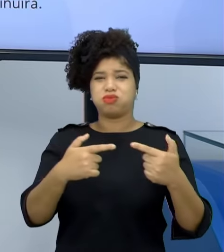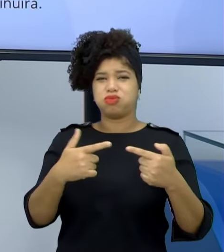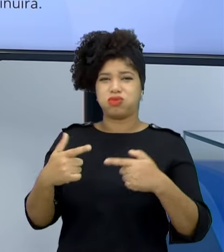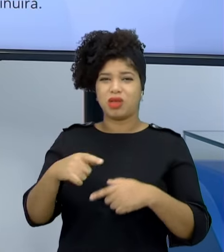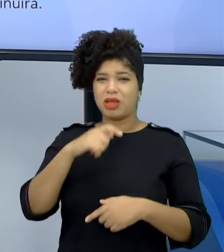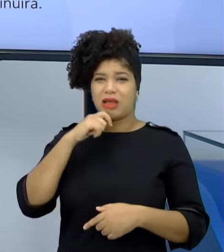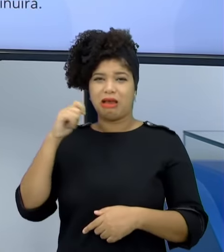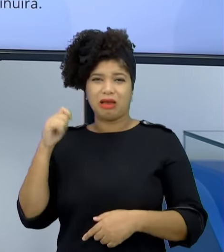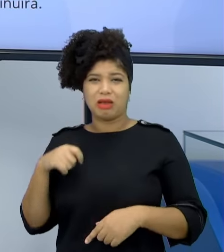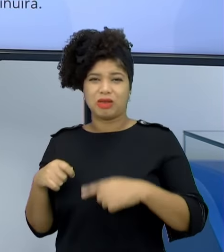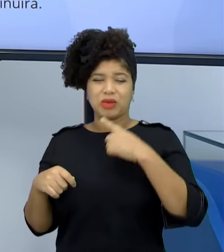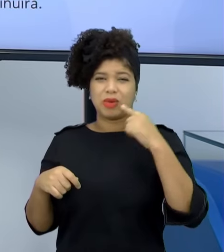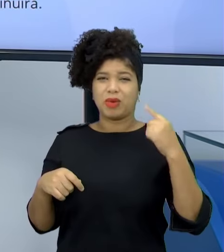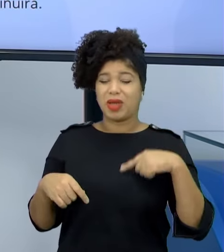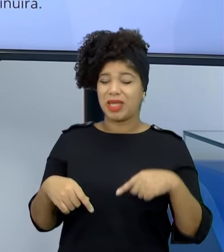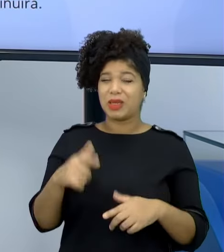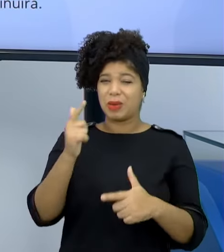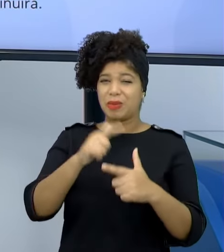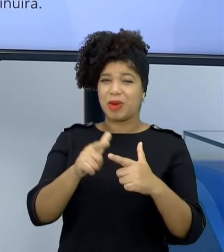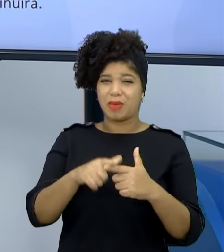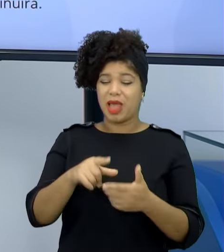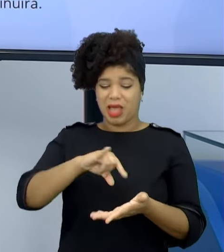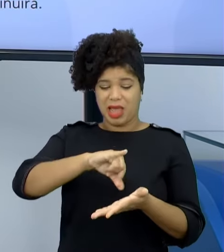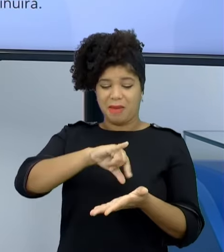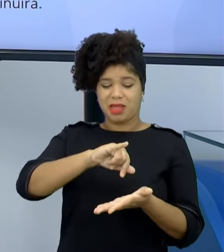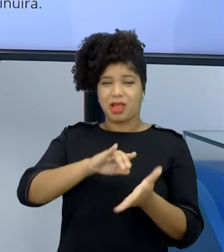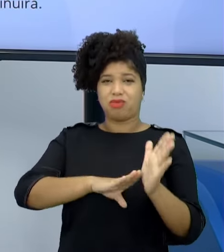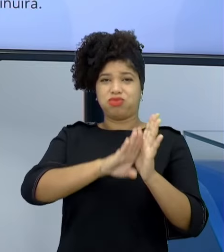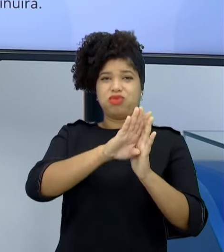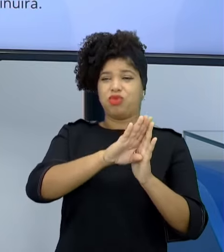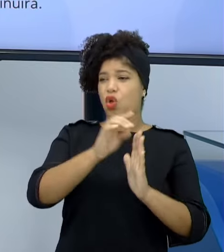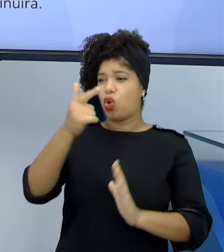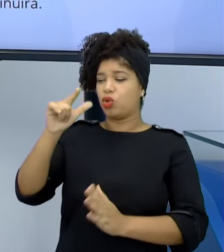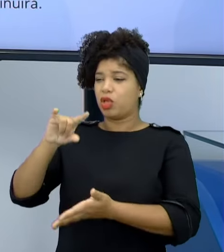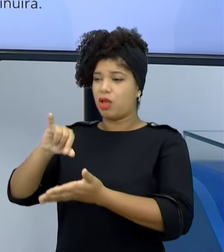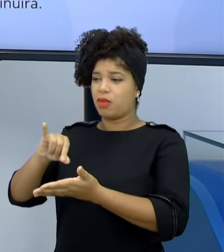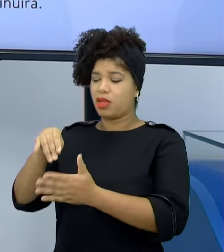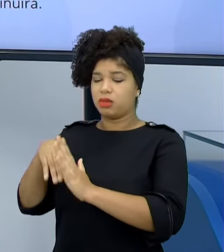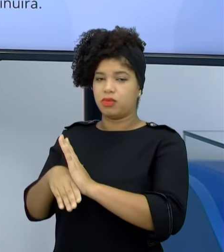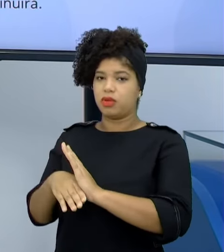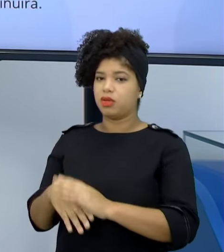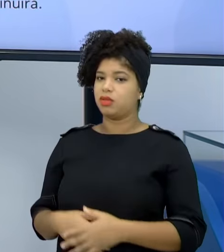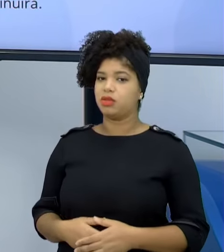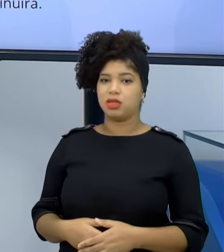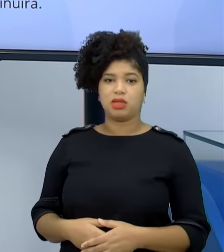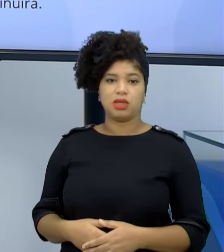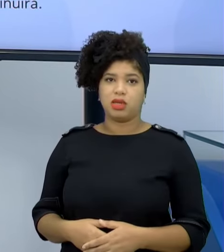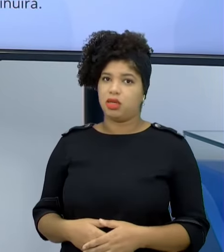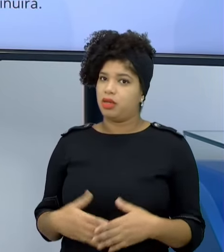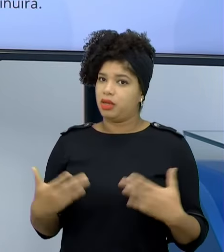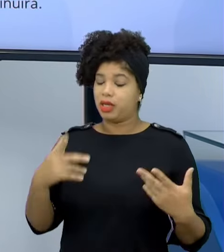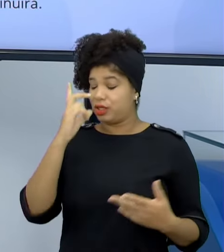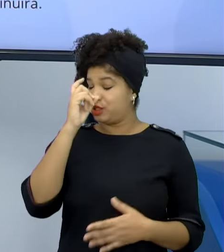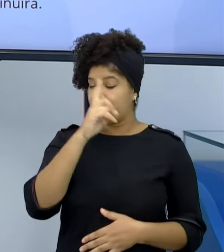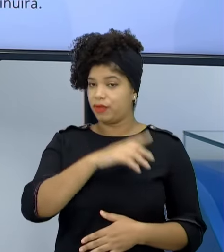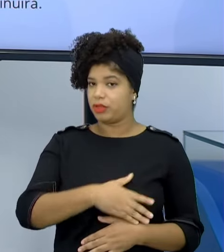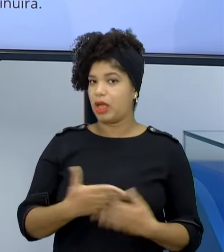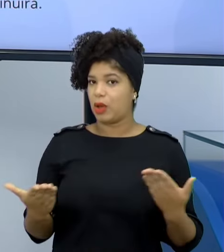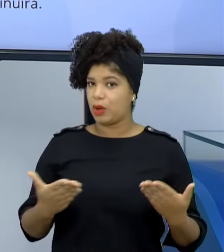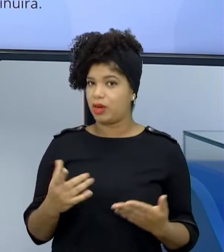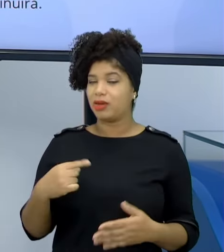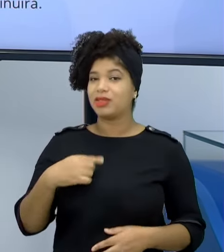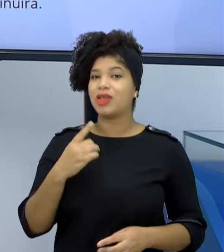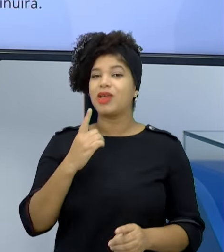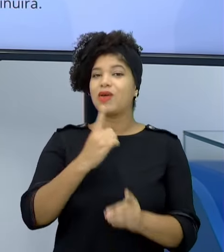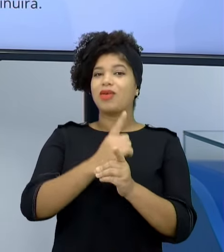querendo disputar mercado, é esse capital subindo, aquele descendo, guerra de vaidades, né? E aí a gente tem